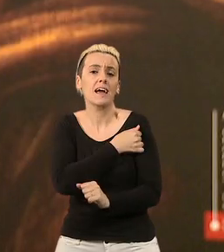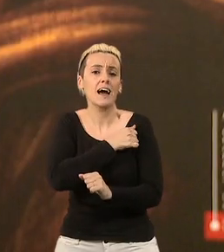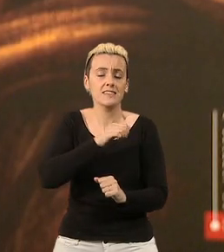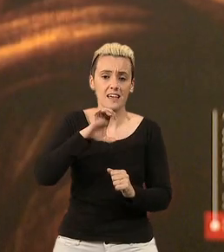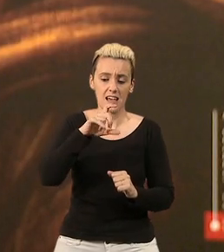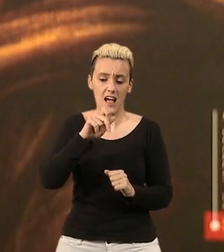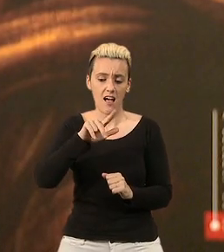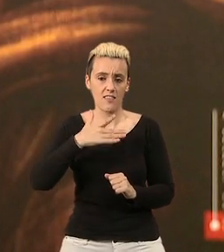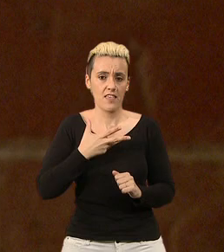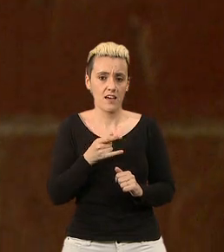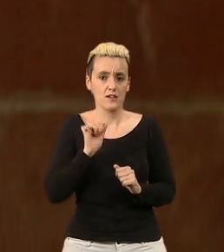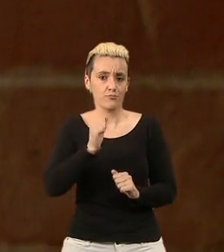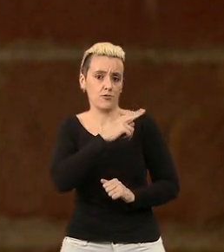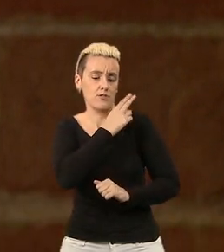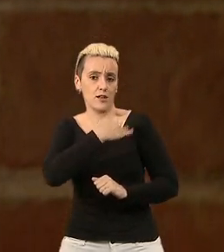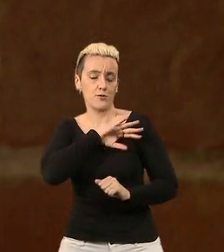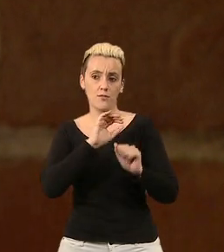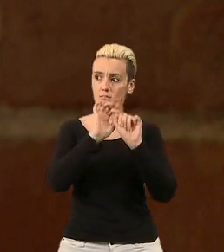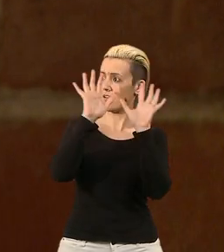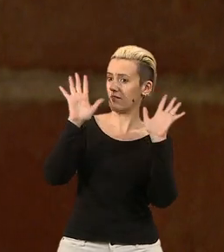das Caldeiras da Universidade de Coimbra.